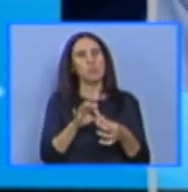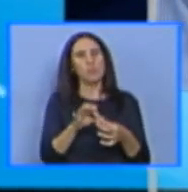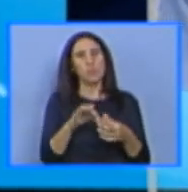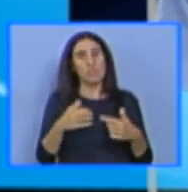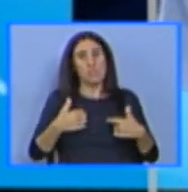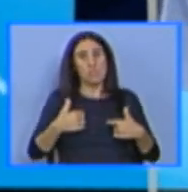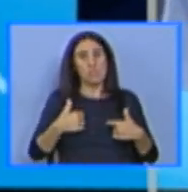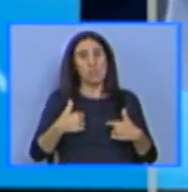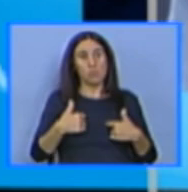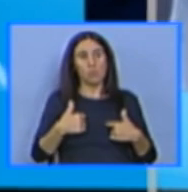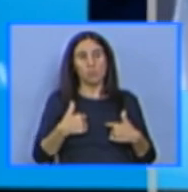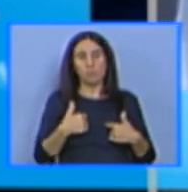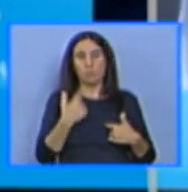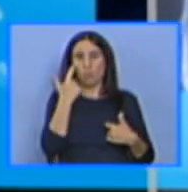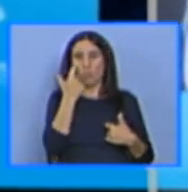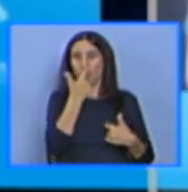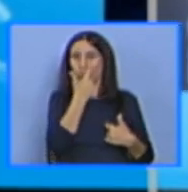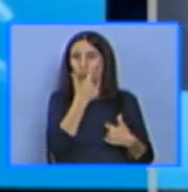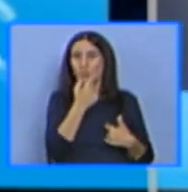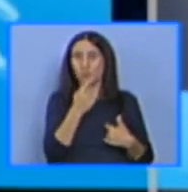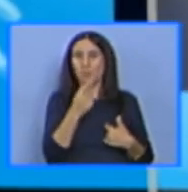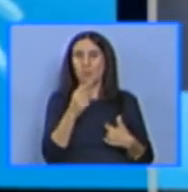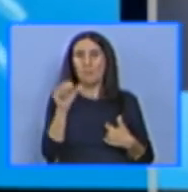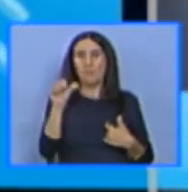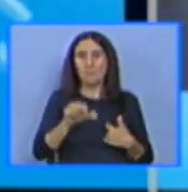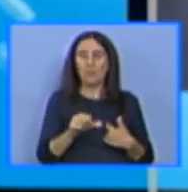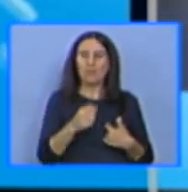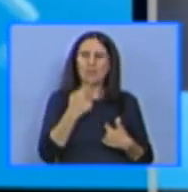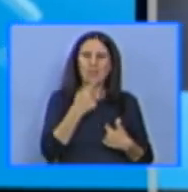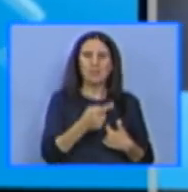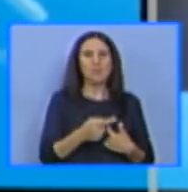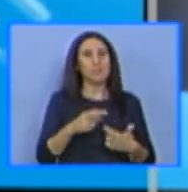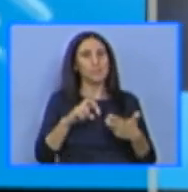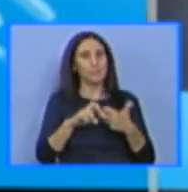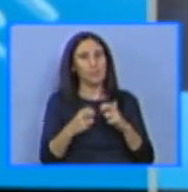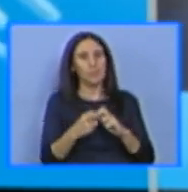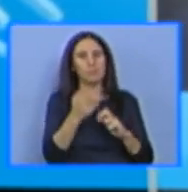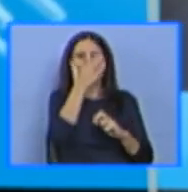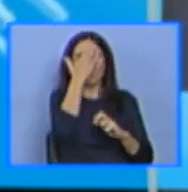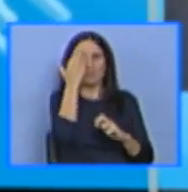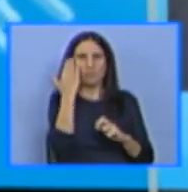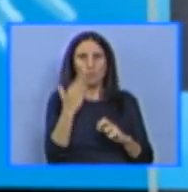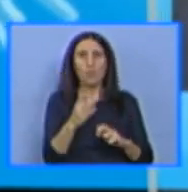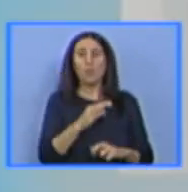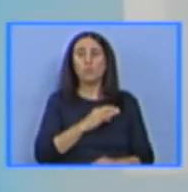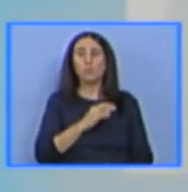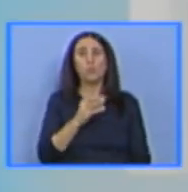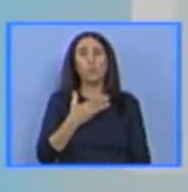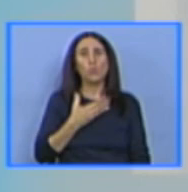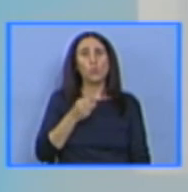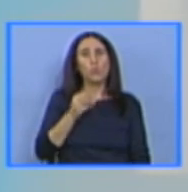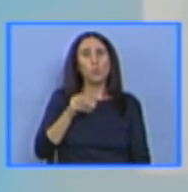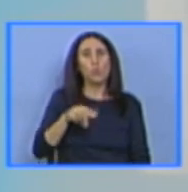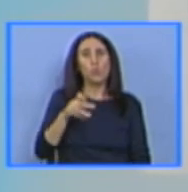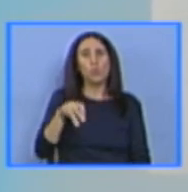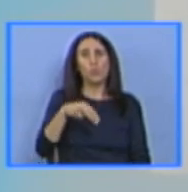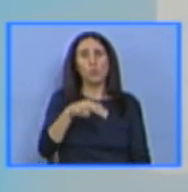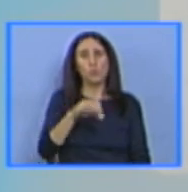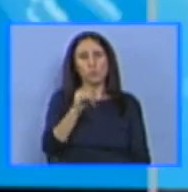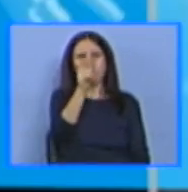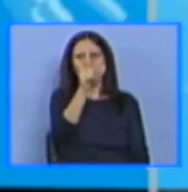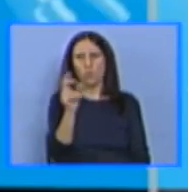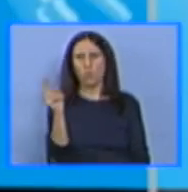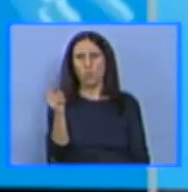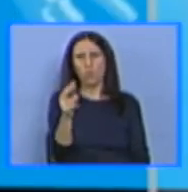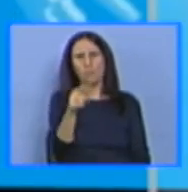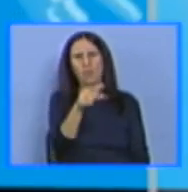eu, com os meus olhos maus, dizia que havia aquele problema, aquela dificuldade, o Sr. Dom António, quando olhava para a pessoa, dizia-me sempre,